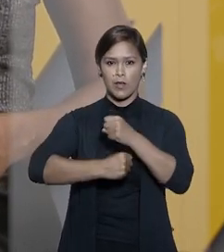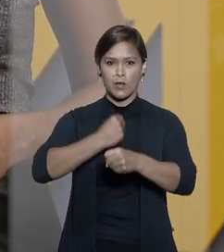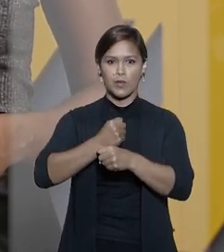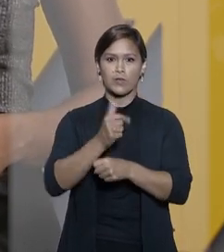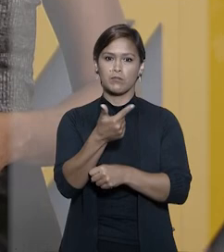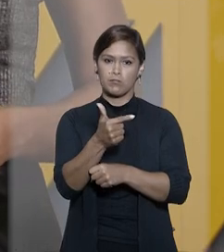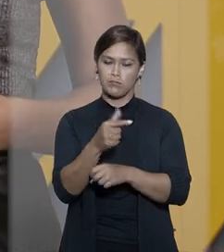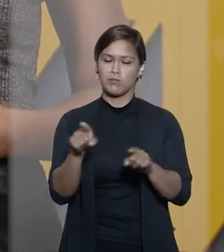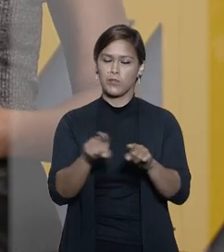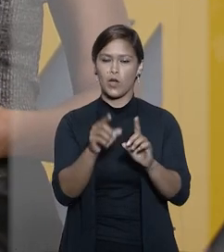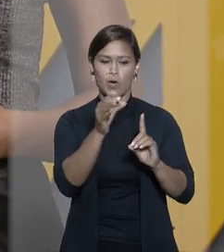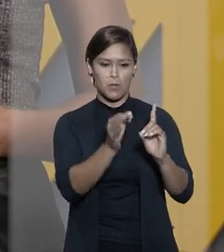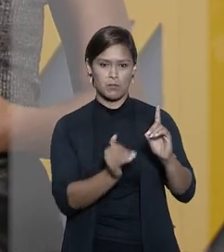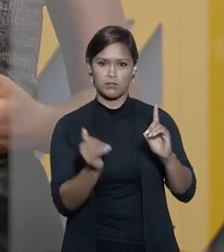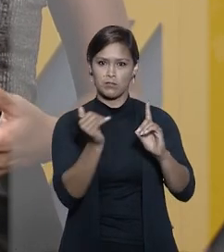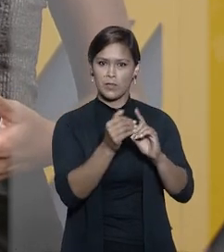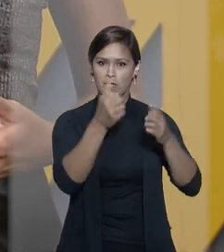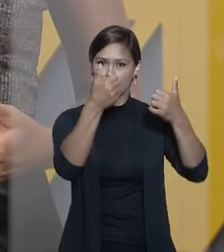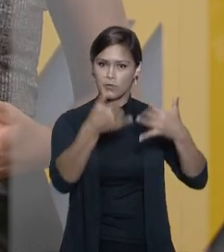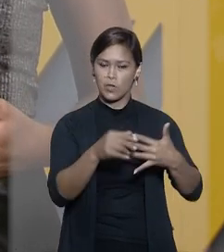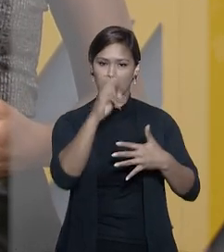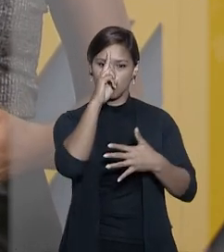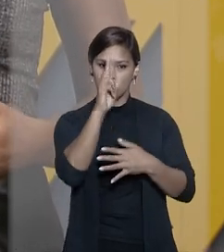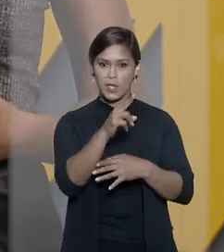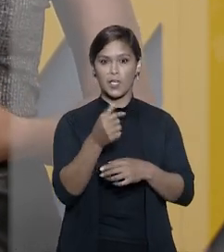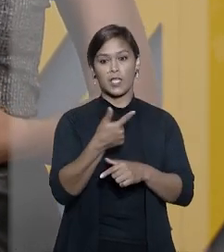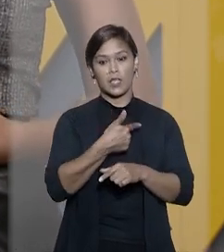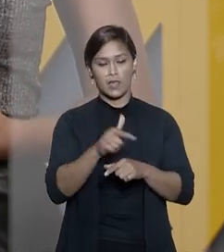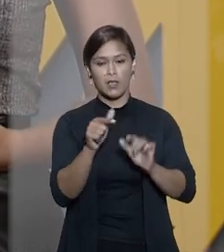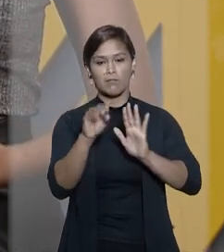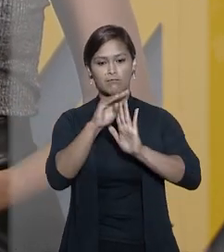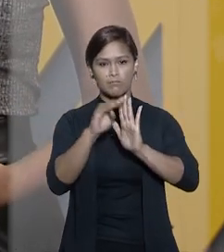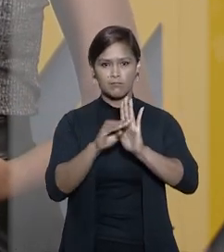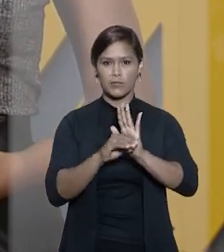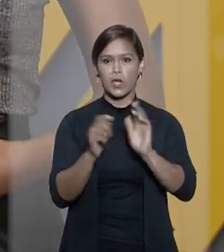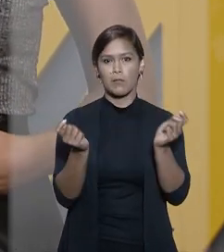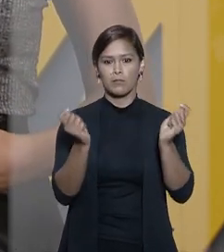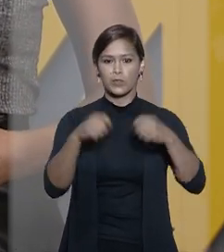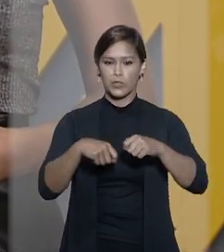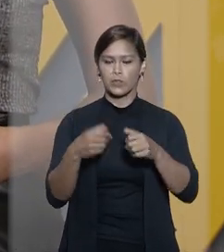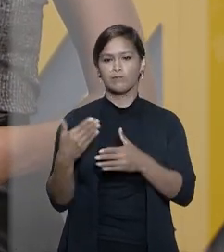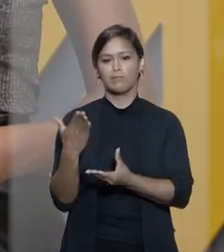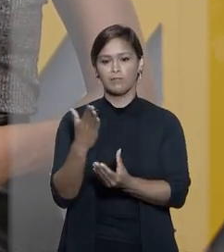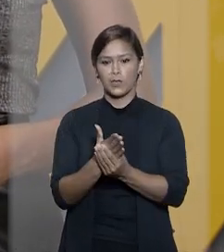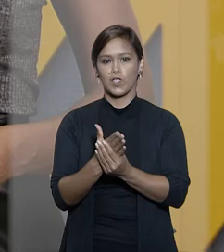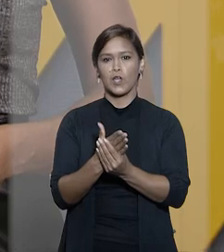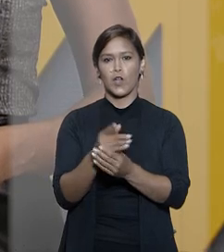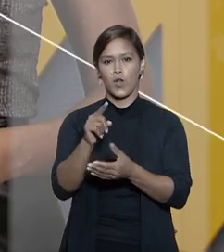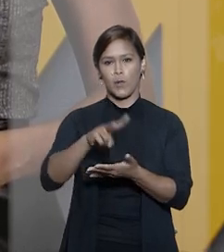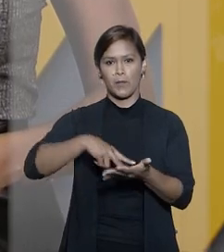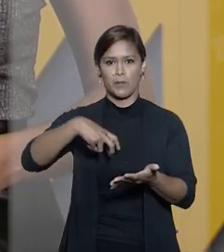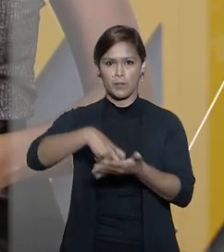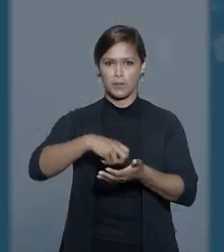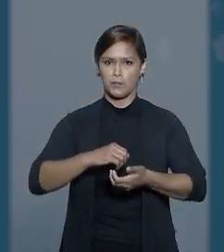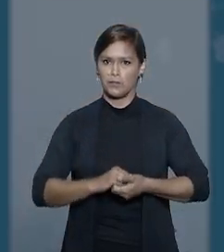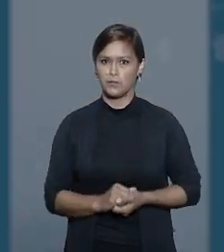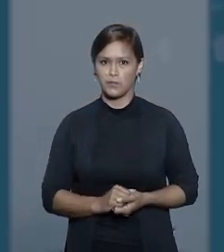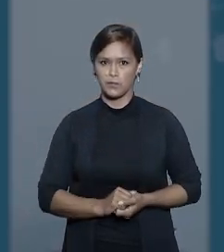2 anos depois. Olindo Menezes considerou que existem indícios suficientes para instauração do processo